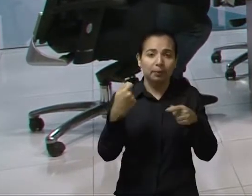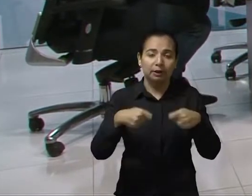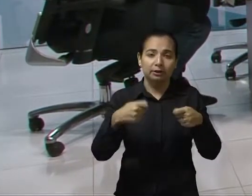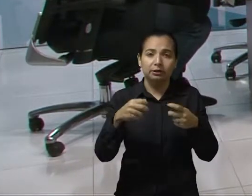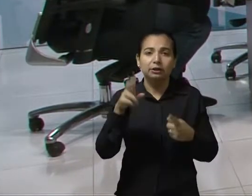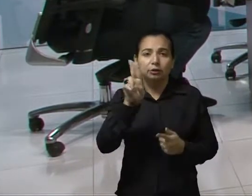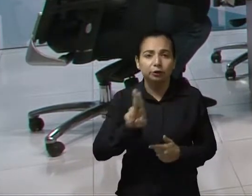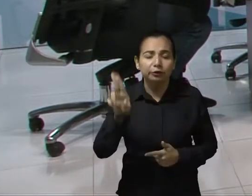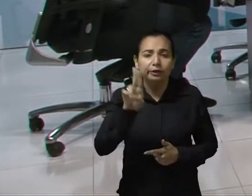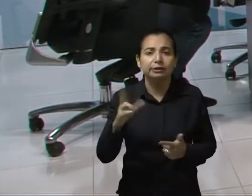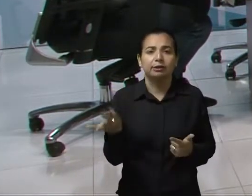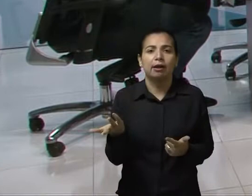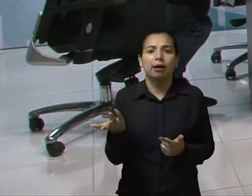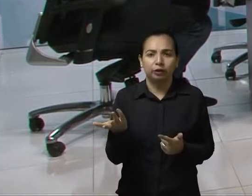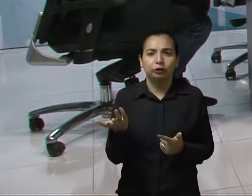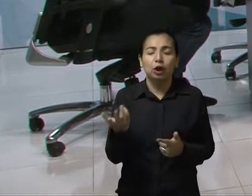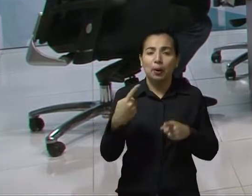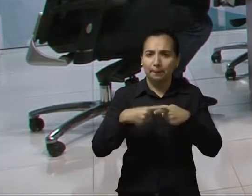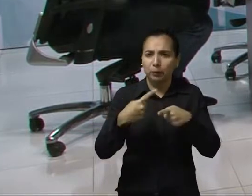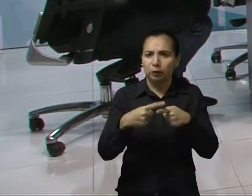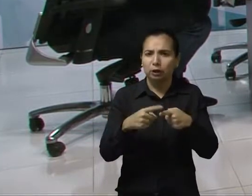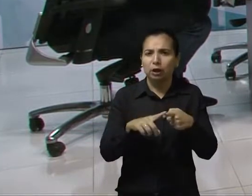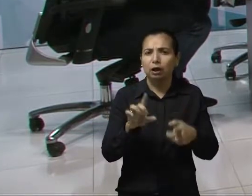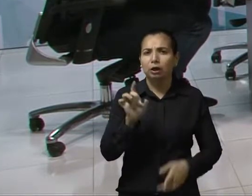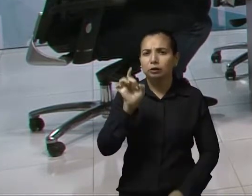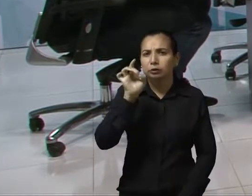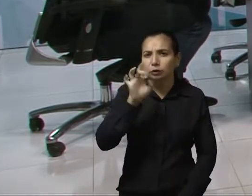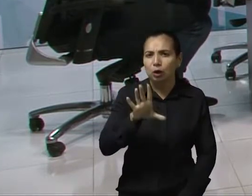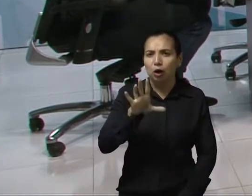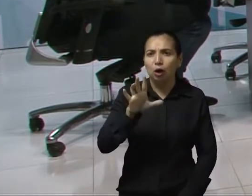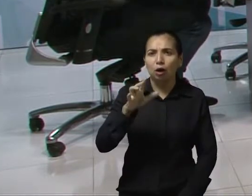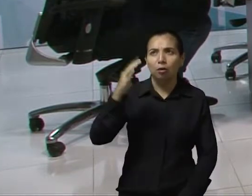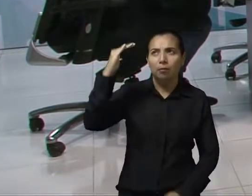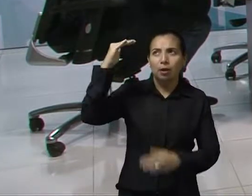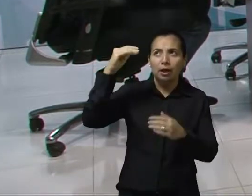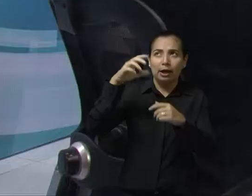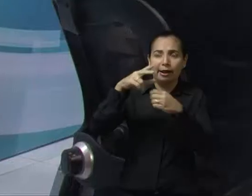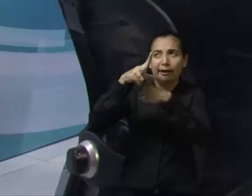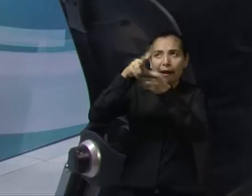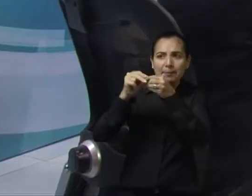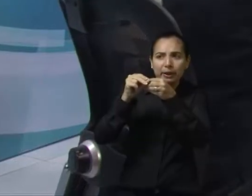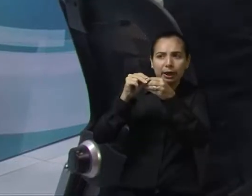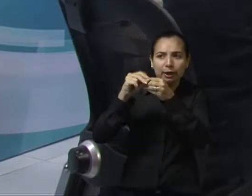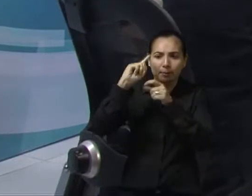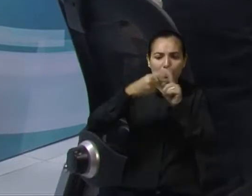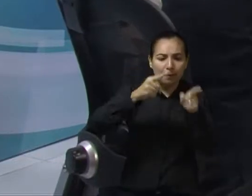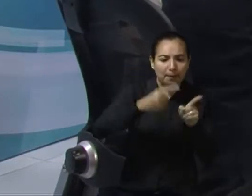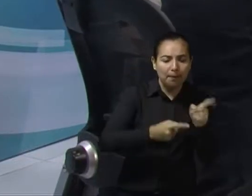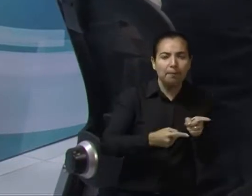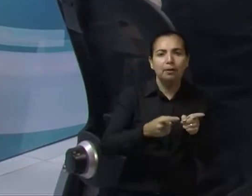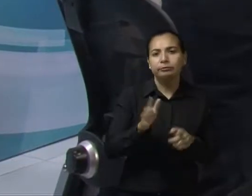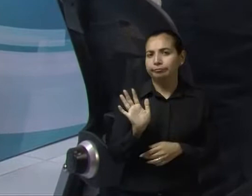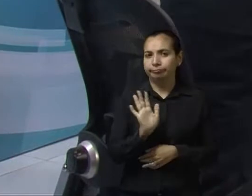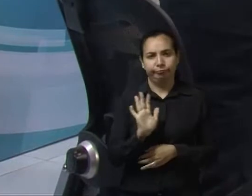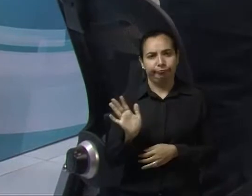seja escutada. Não dá para fazer de cima para baixo, de gabinete para baixo.